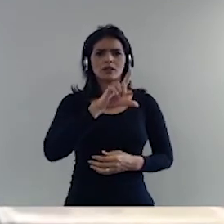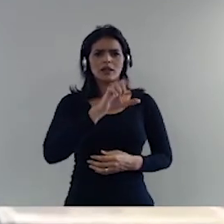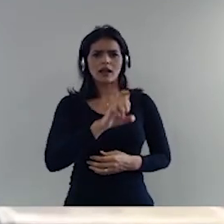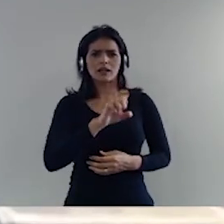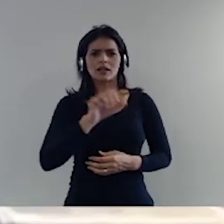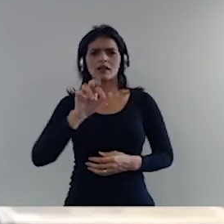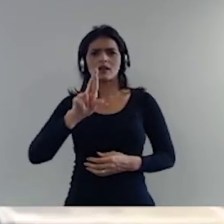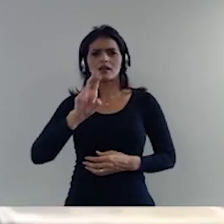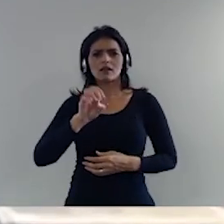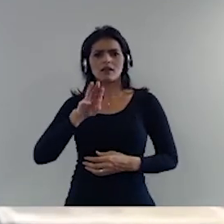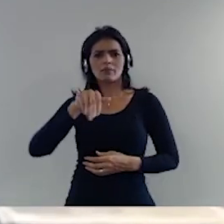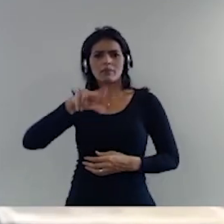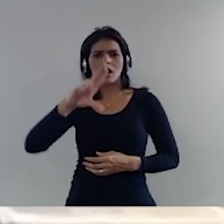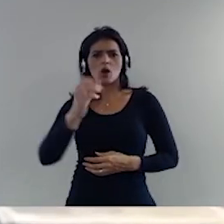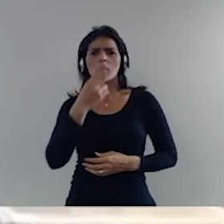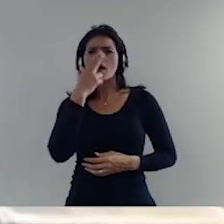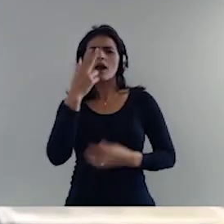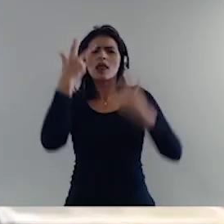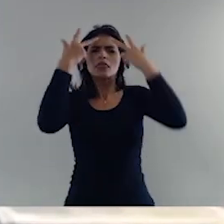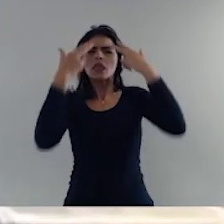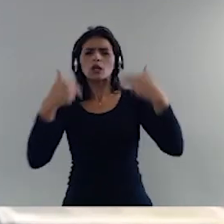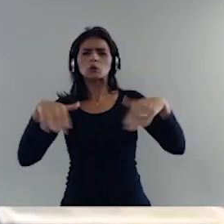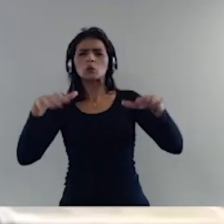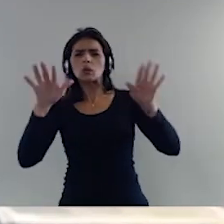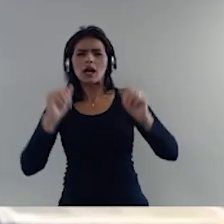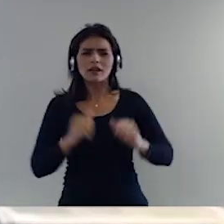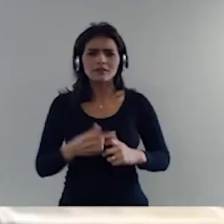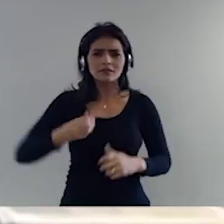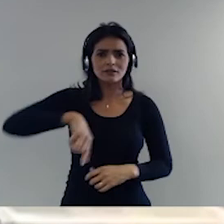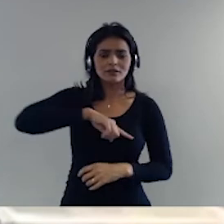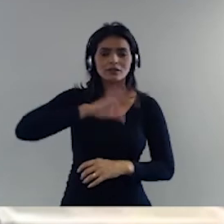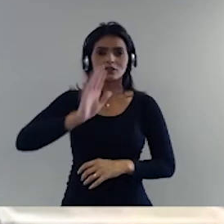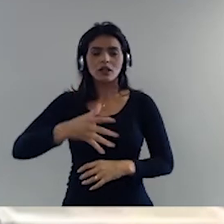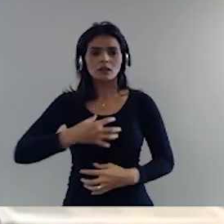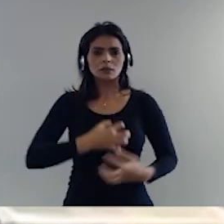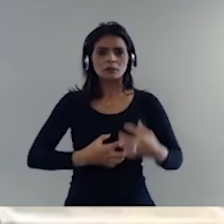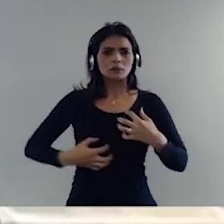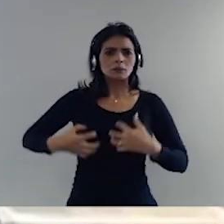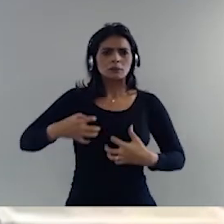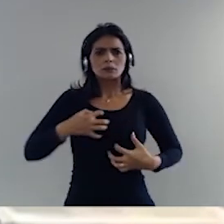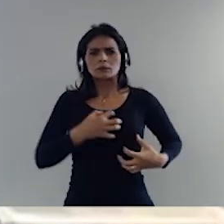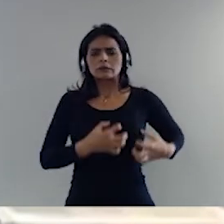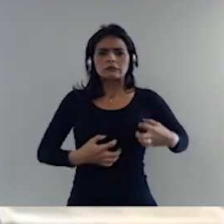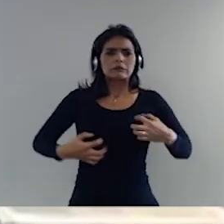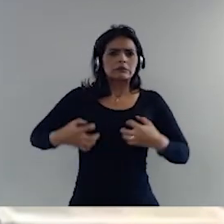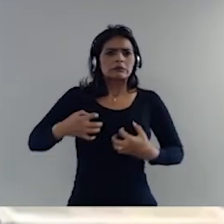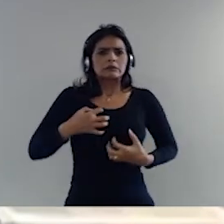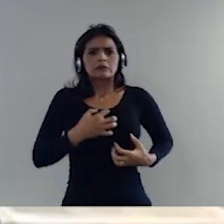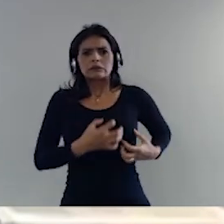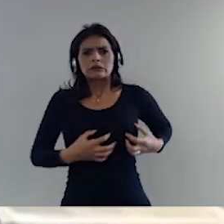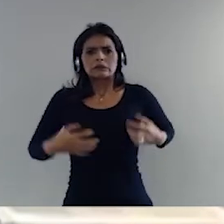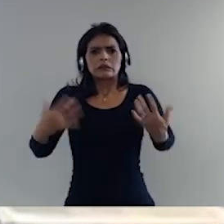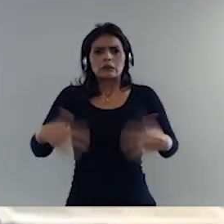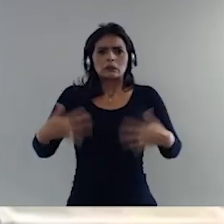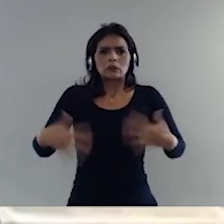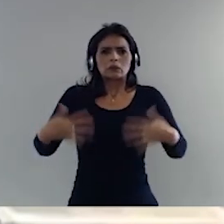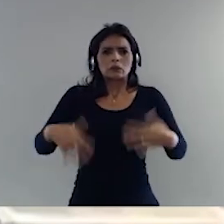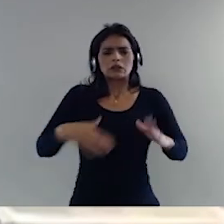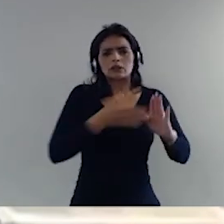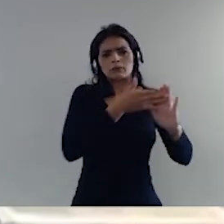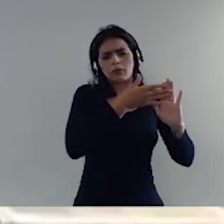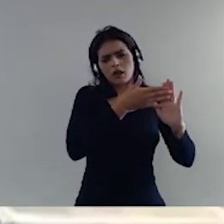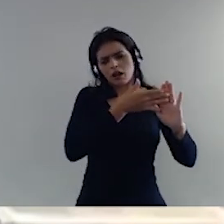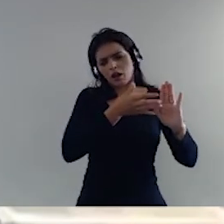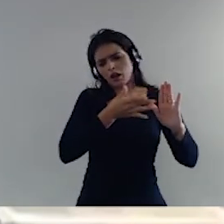naturais. E agora todos já vivemos as aflições de uma prolongada permanência